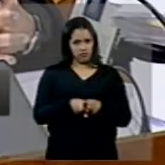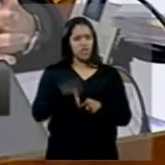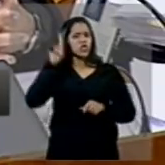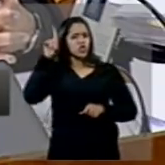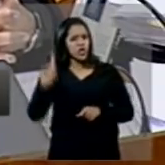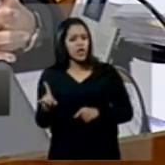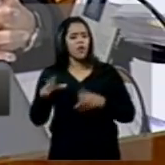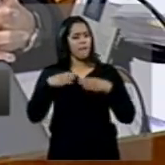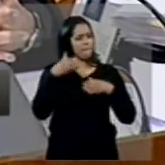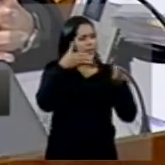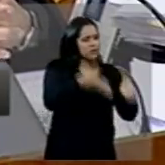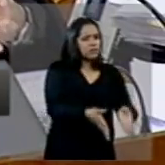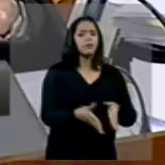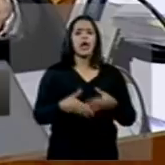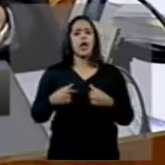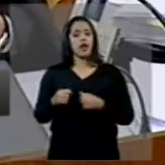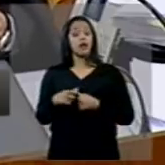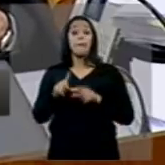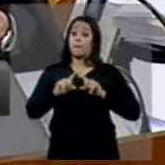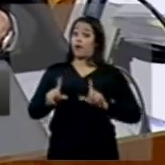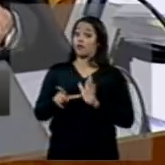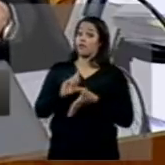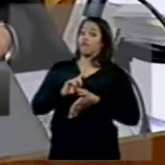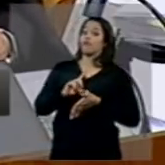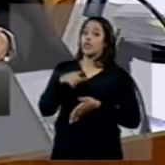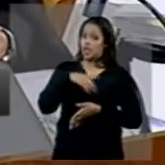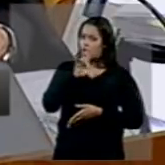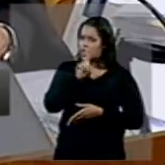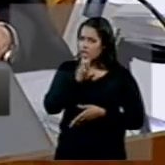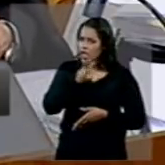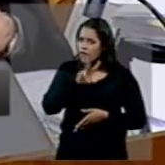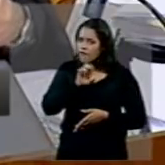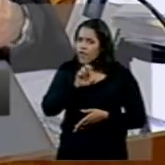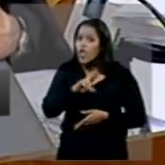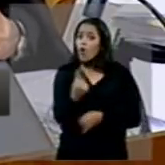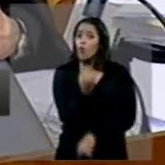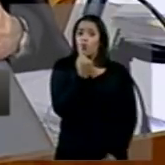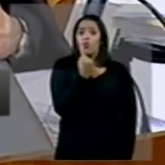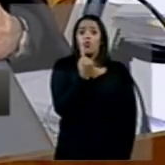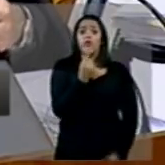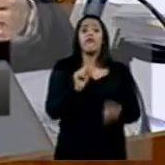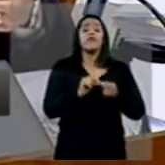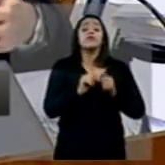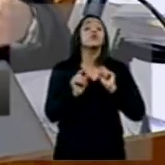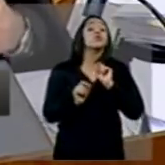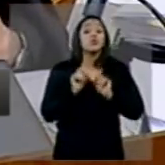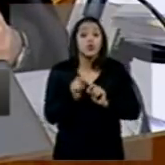participação, agora tem o dever, e um único dever, o dever